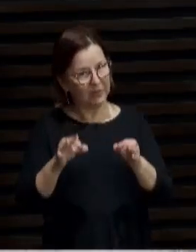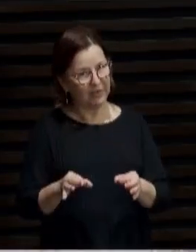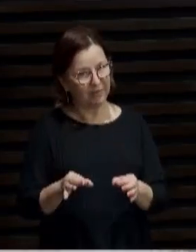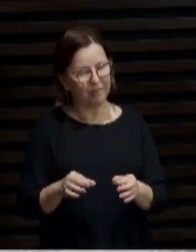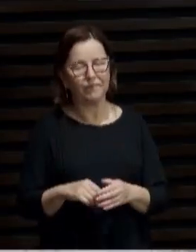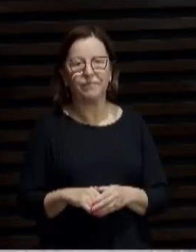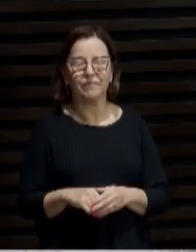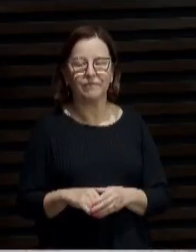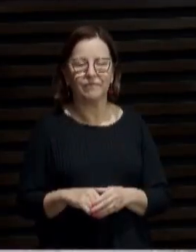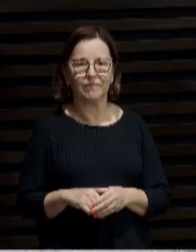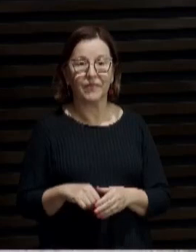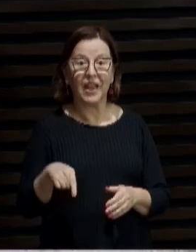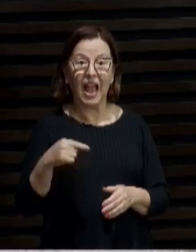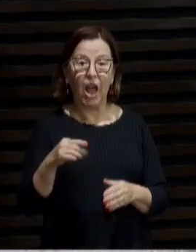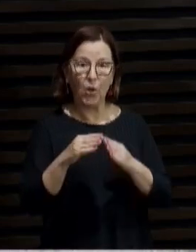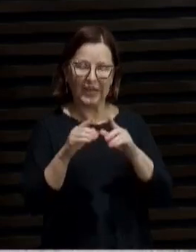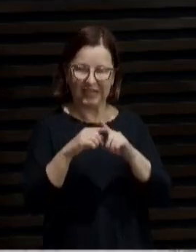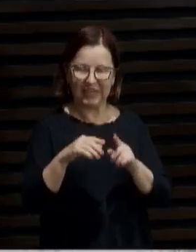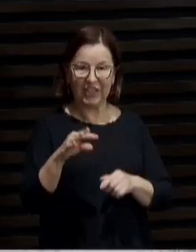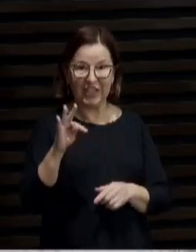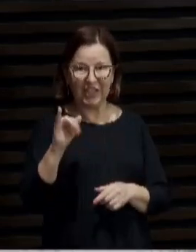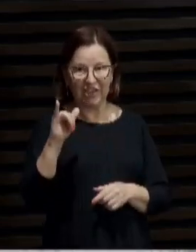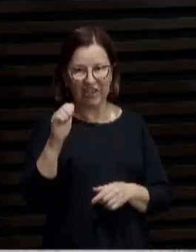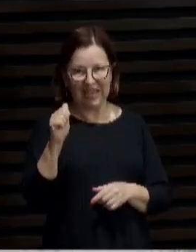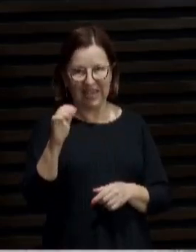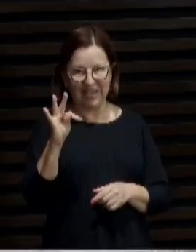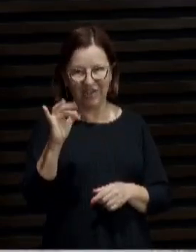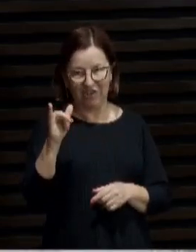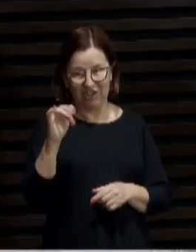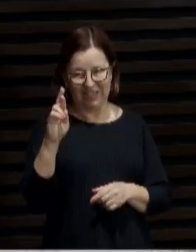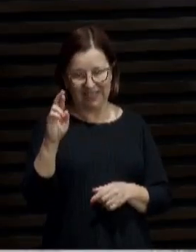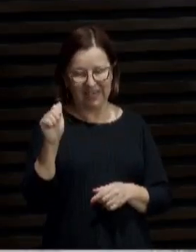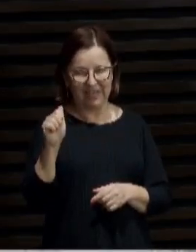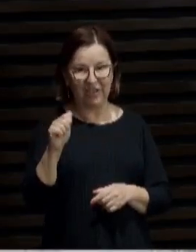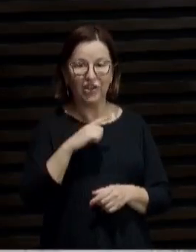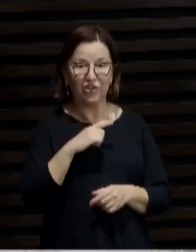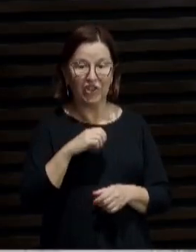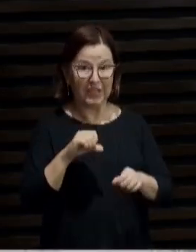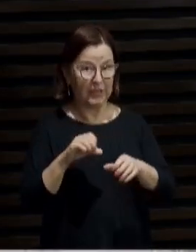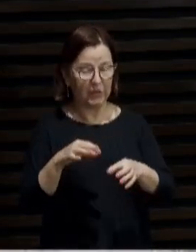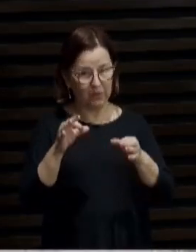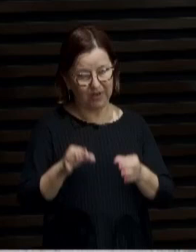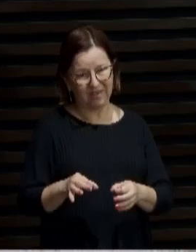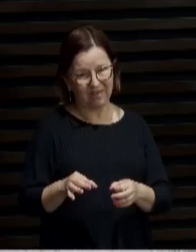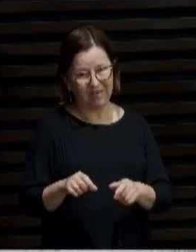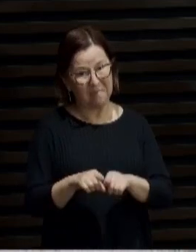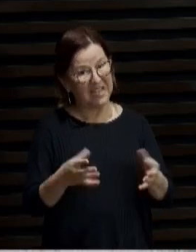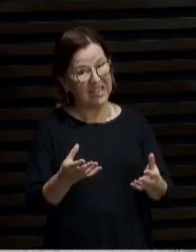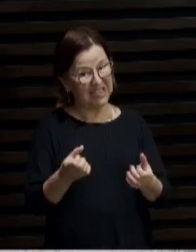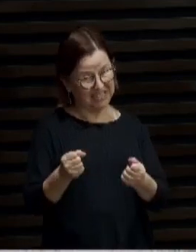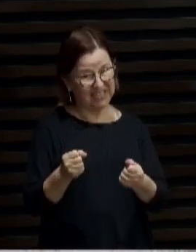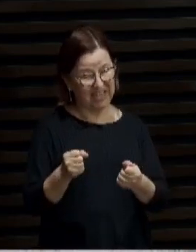Tiatira tinha a doutrina correta, porém, por alguma razão, ela tolerava os ensinos da